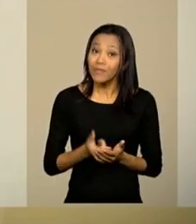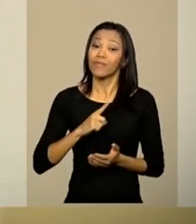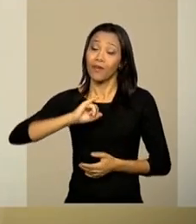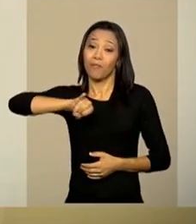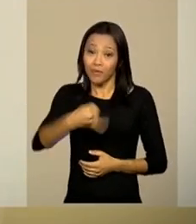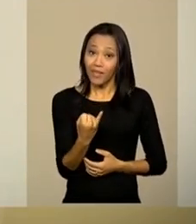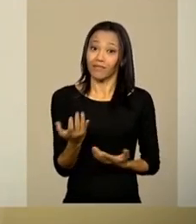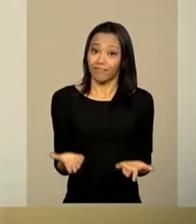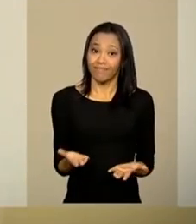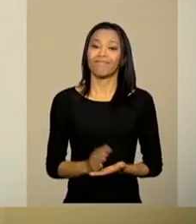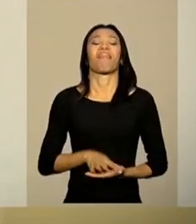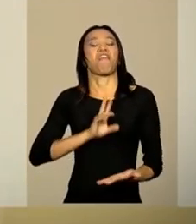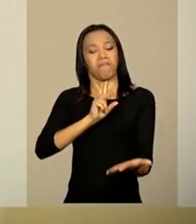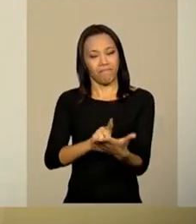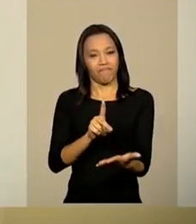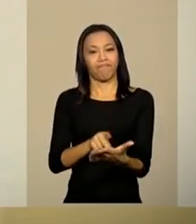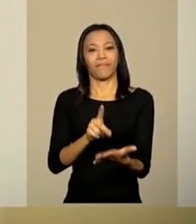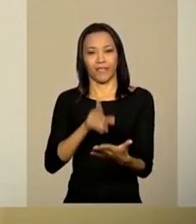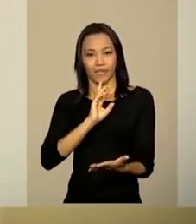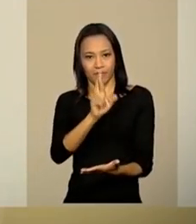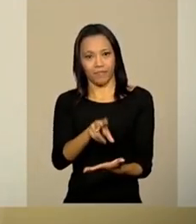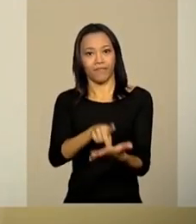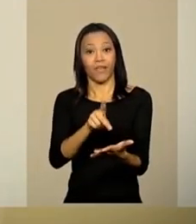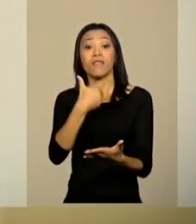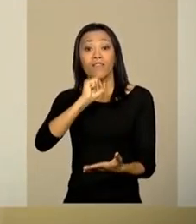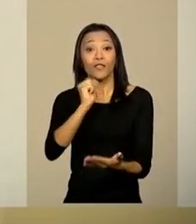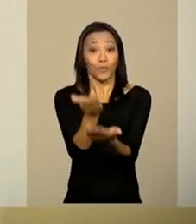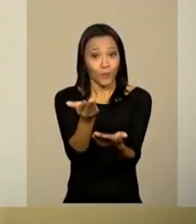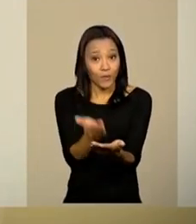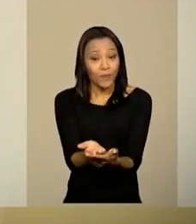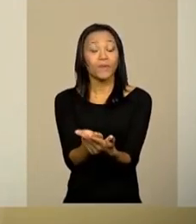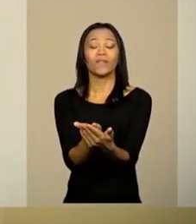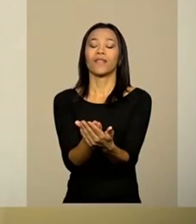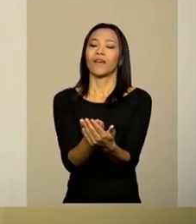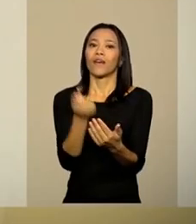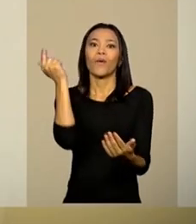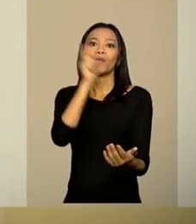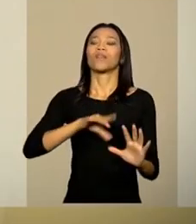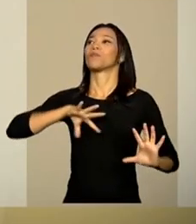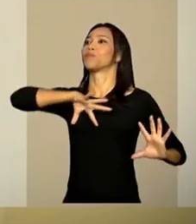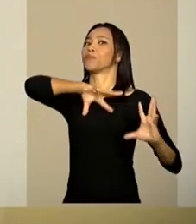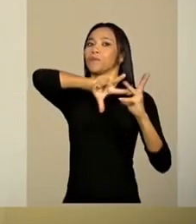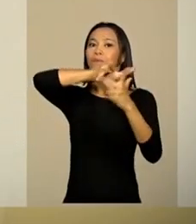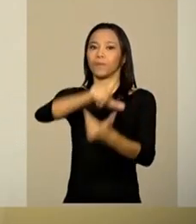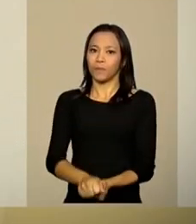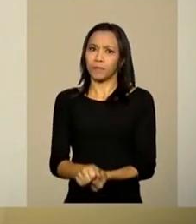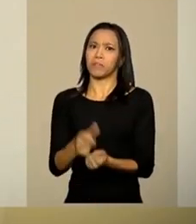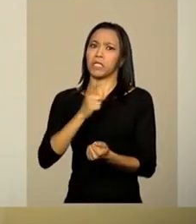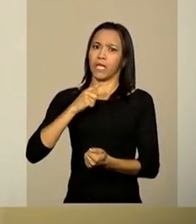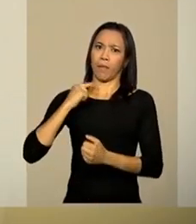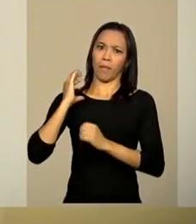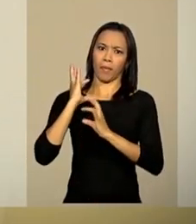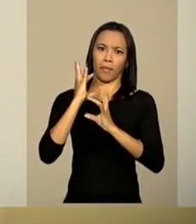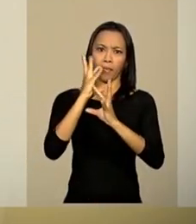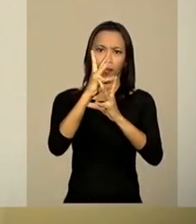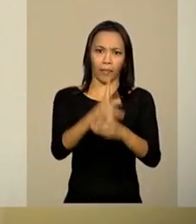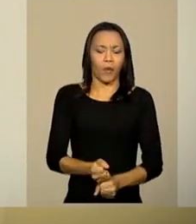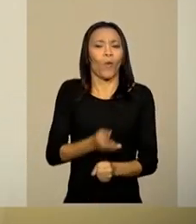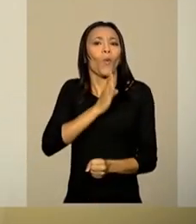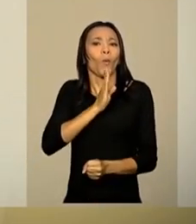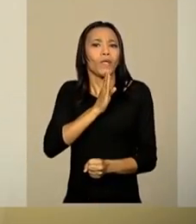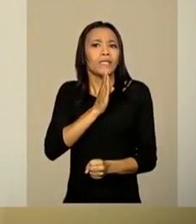oportunidades na vida. É verdade, Max. Quem estuda ganha para si o mundo e constrói o patrimônio do conhecimento que